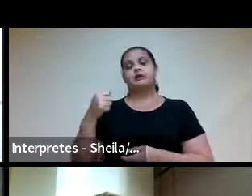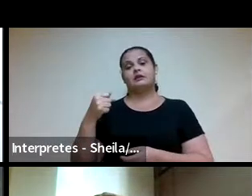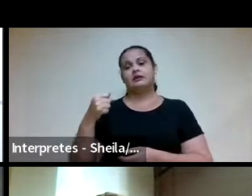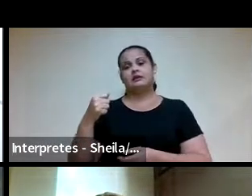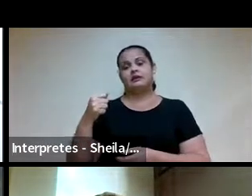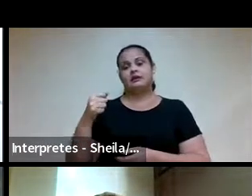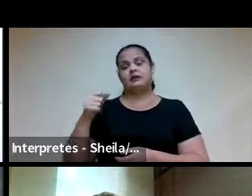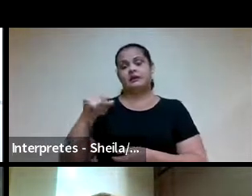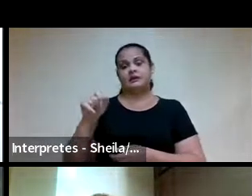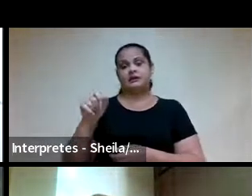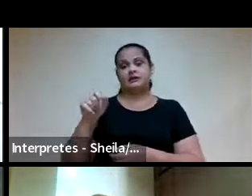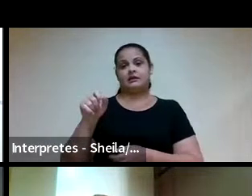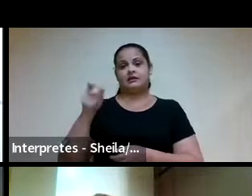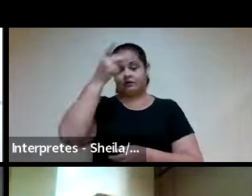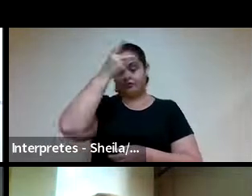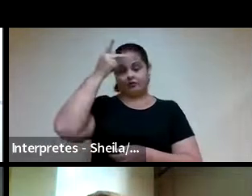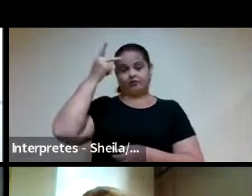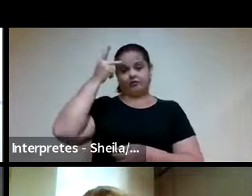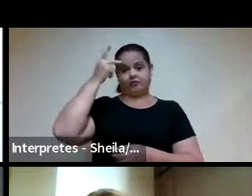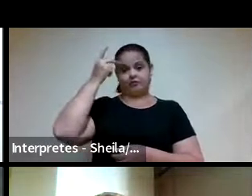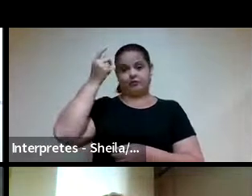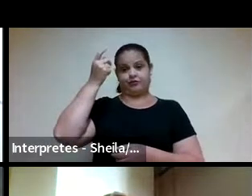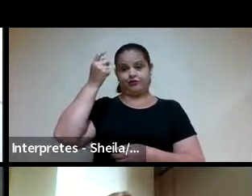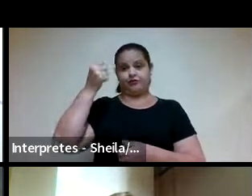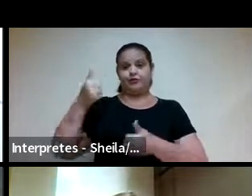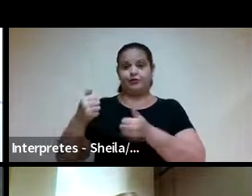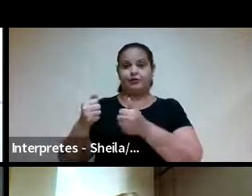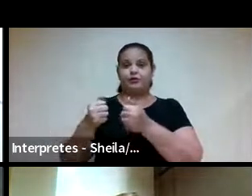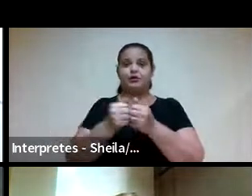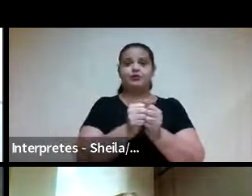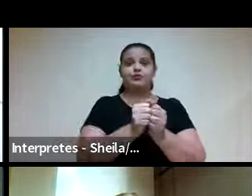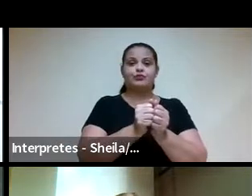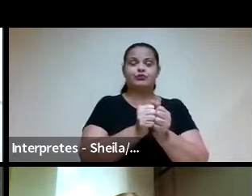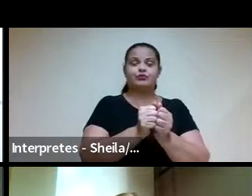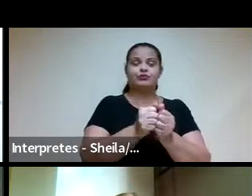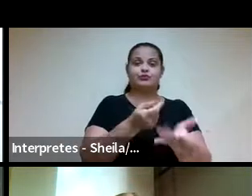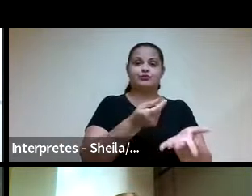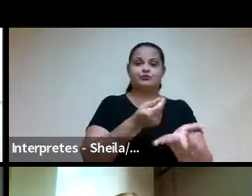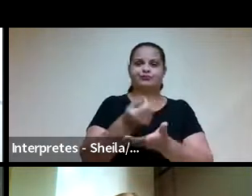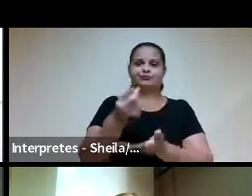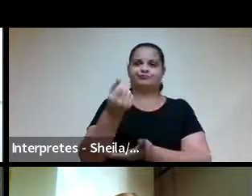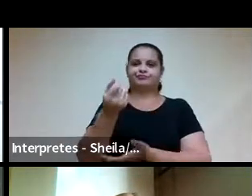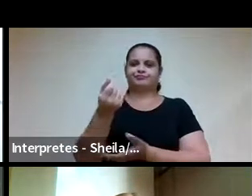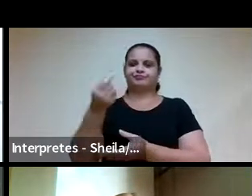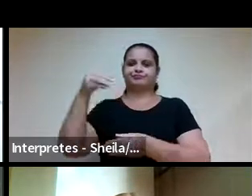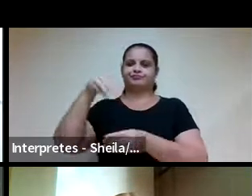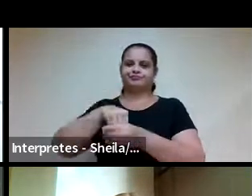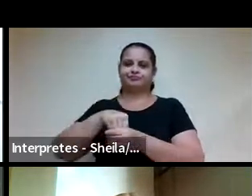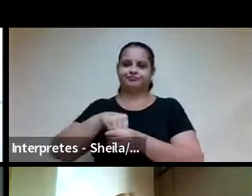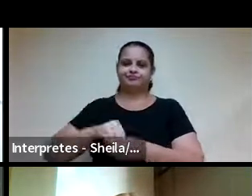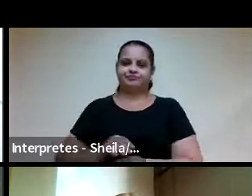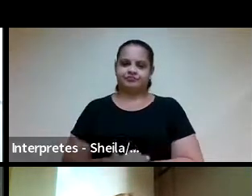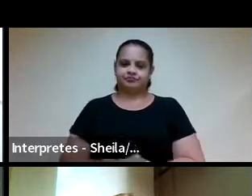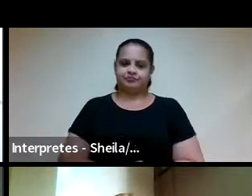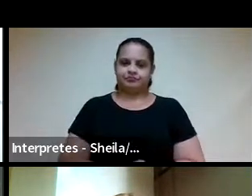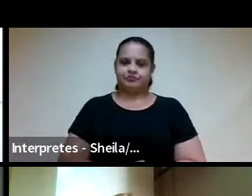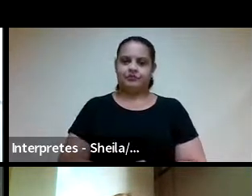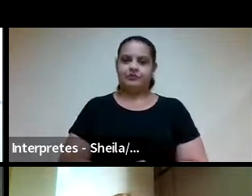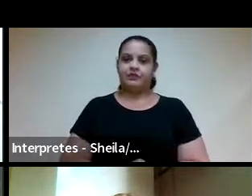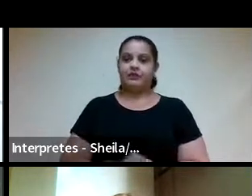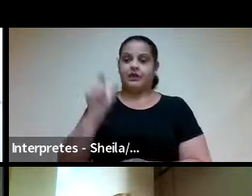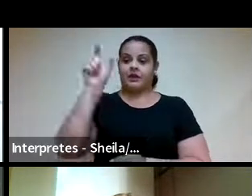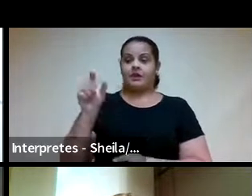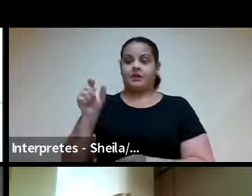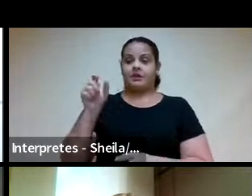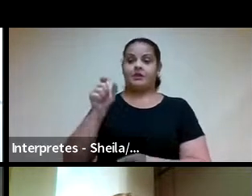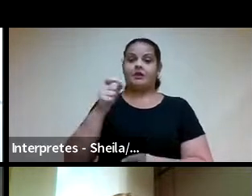recorrido, e que esse cidadão teria comprado, tinha comprado o voto de um determinado eleitor. Ele nega isso em audiência, ele explica que é um